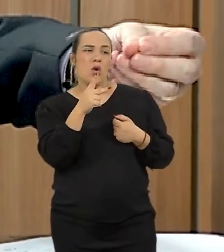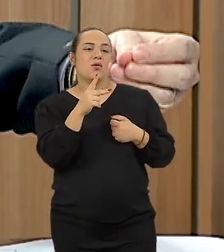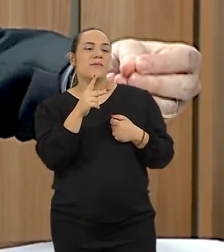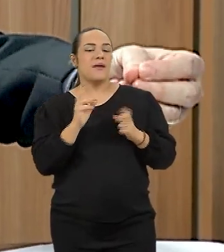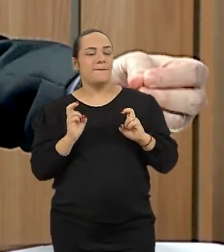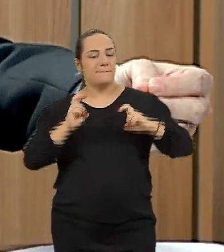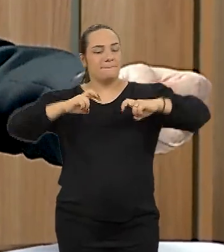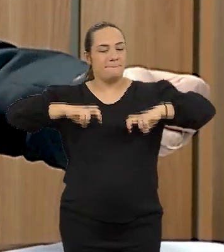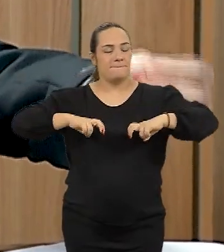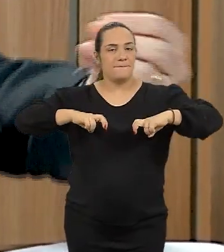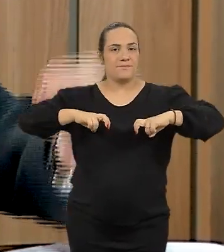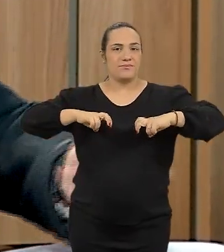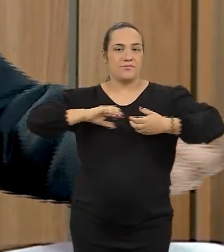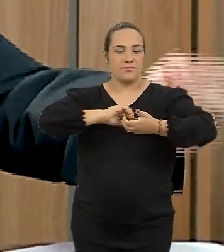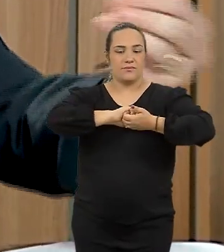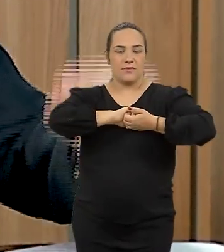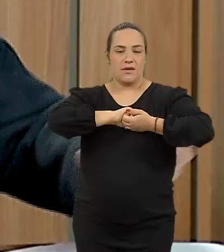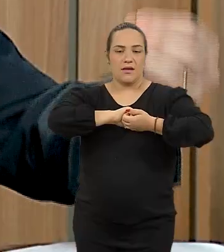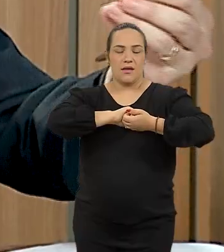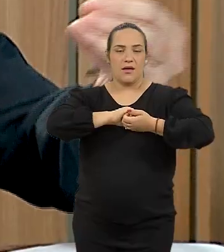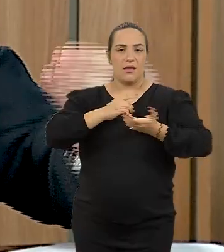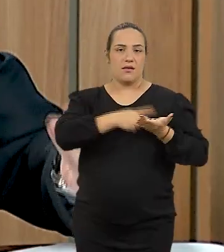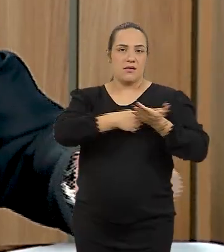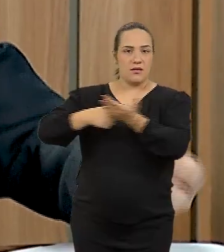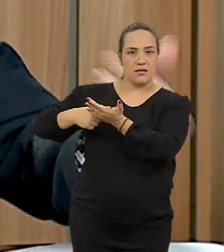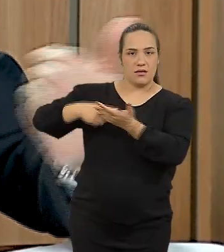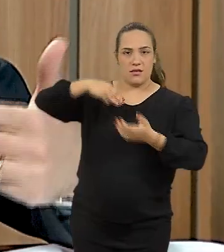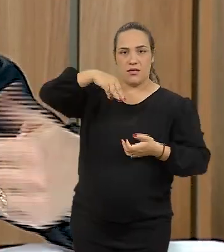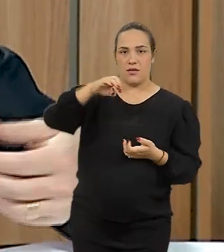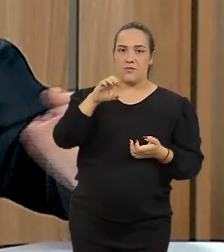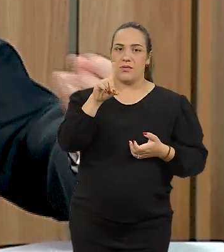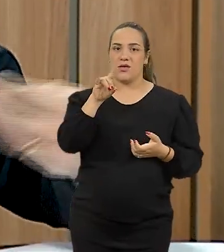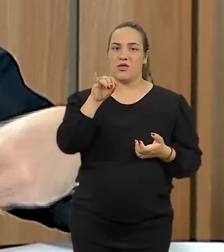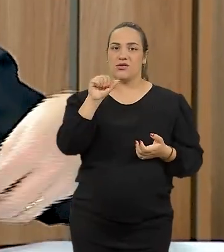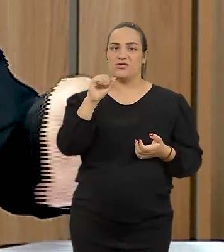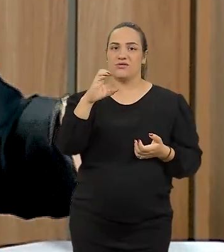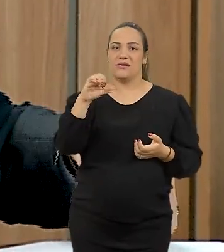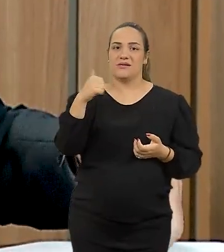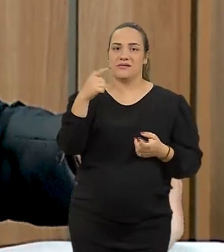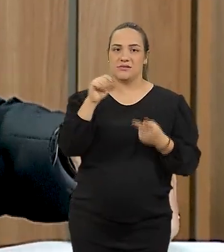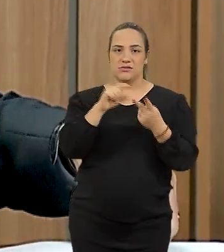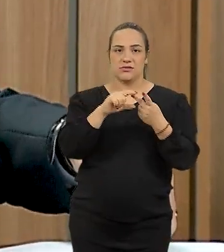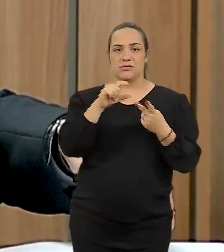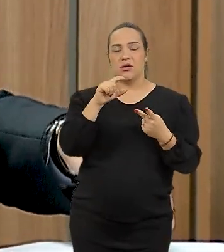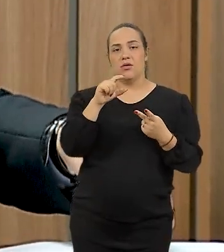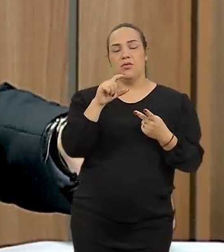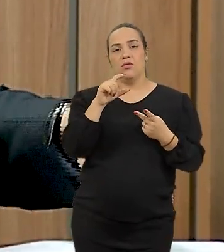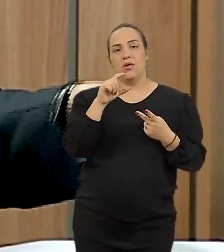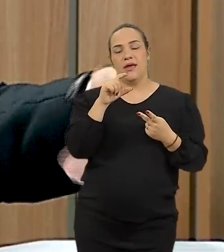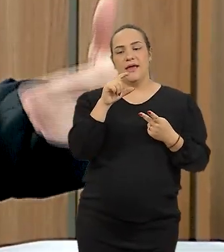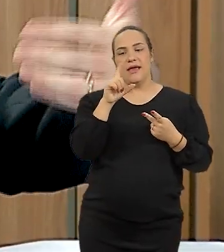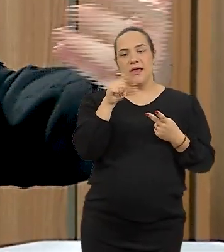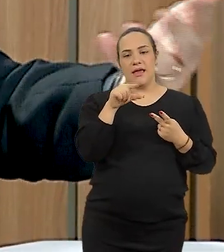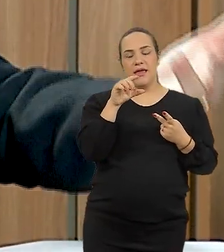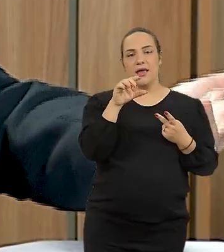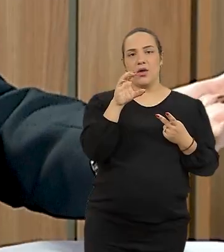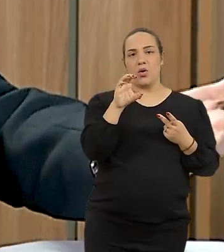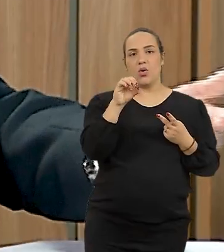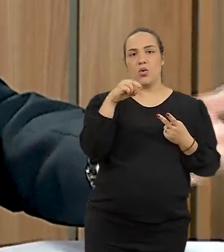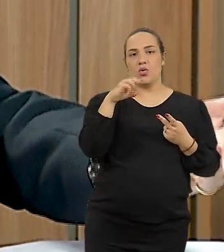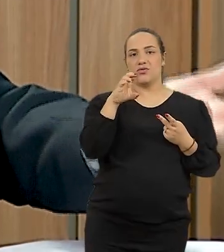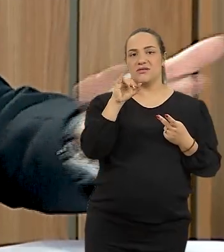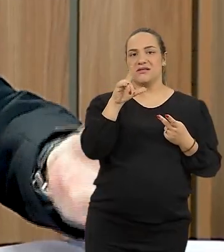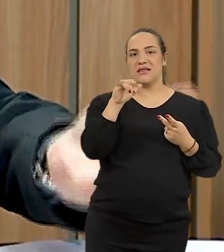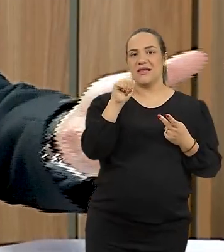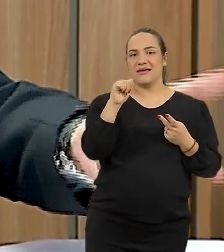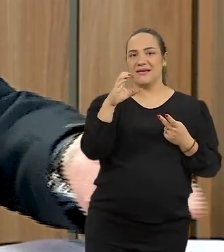um pouco isso. O problema da audiência do 334 é estar inserida no Poder Judiciário. Uma alternativa seria que